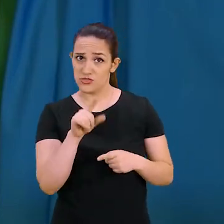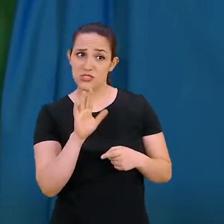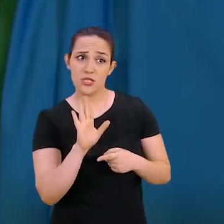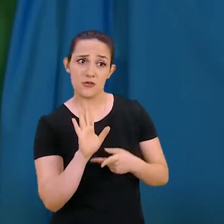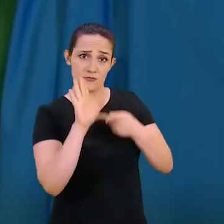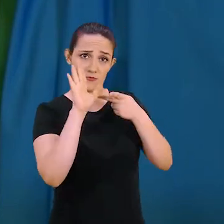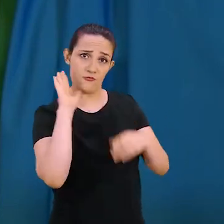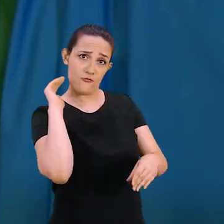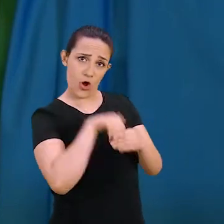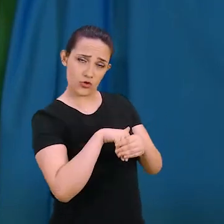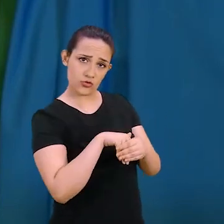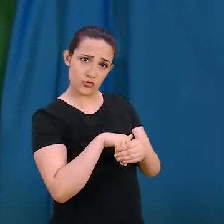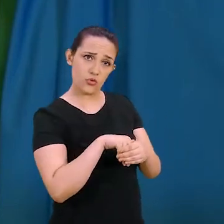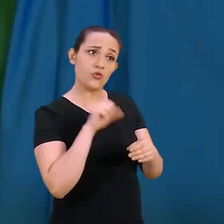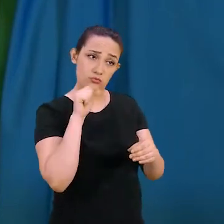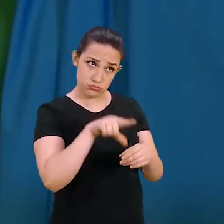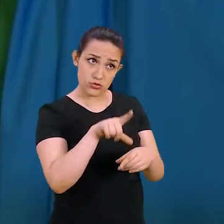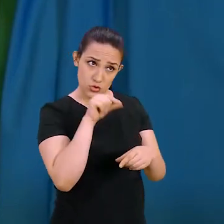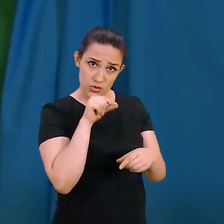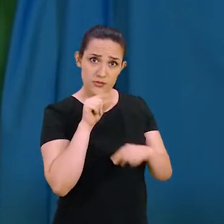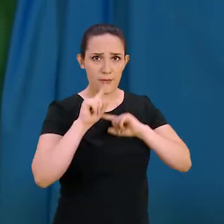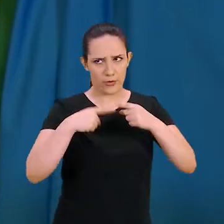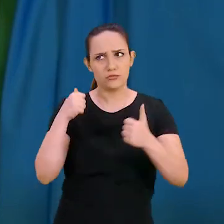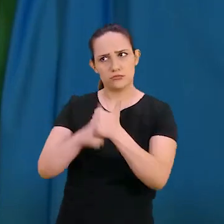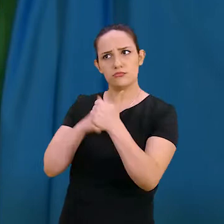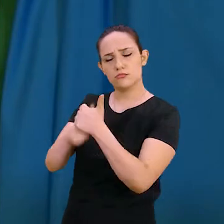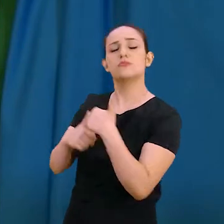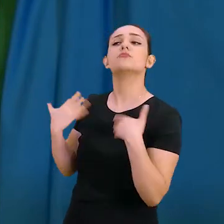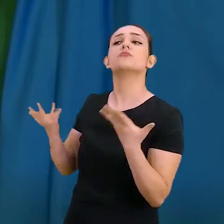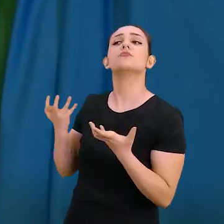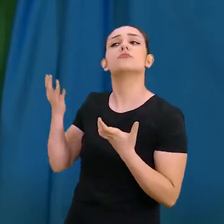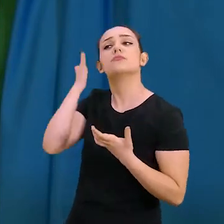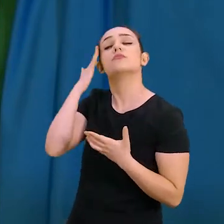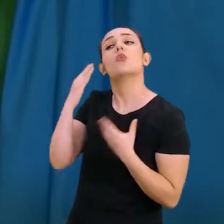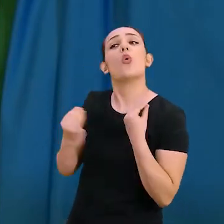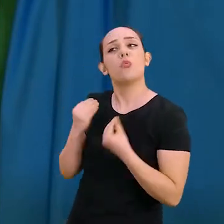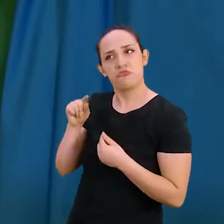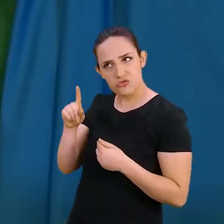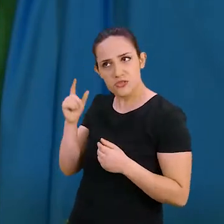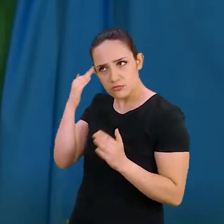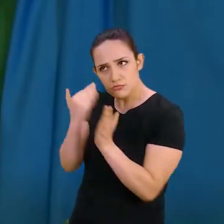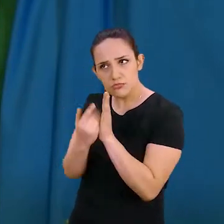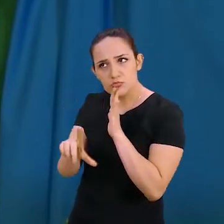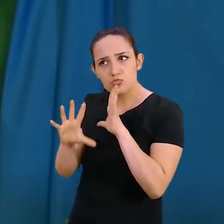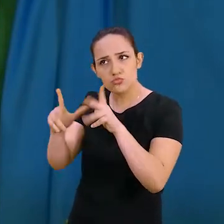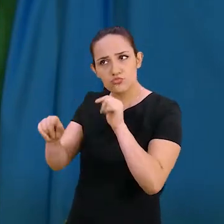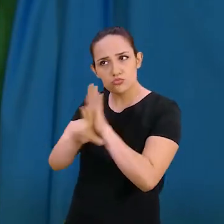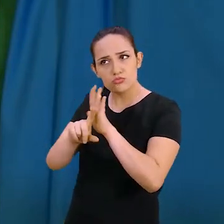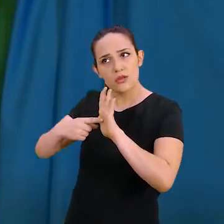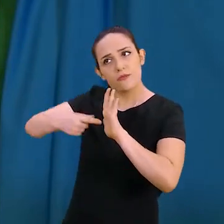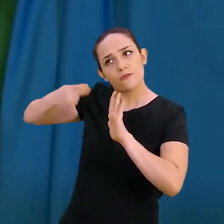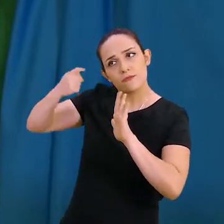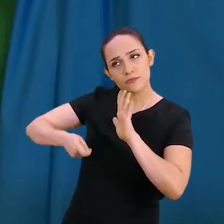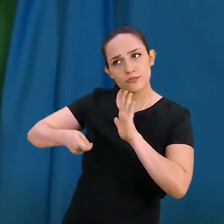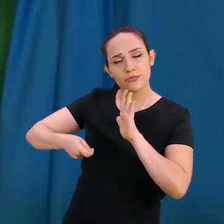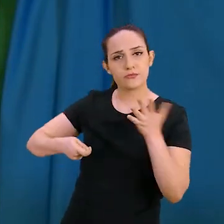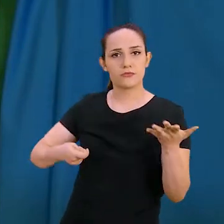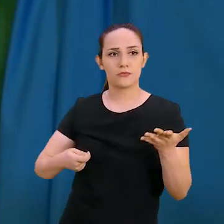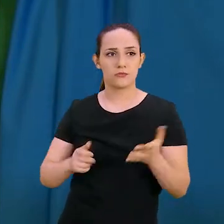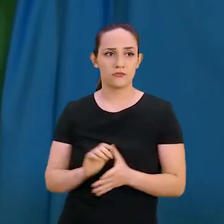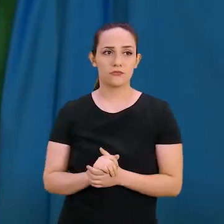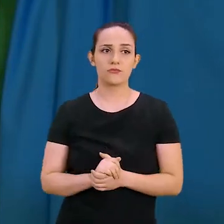exerce a sua cidadania cobrando, exigindo que aquilo que foi proposto na campanha seja cumprido e exigindo que aquele que